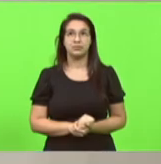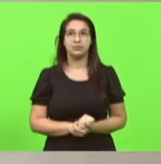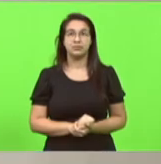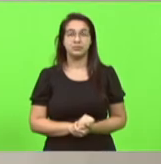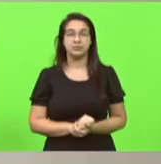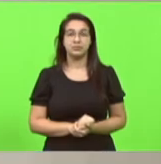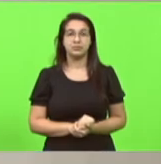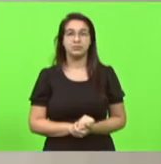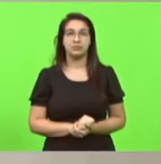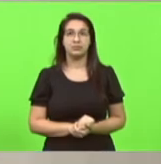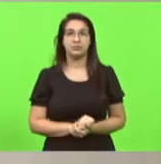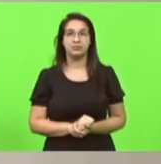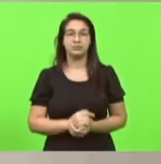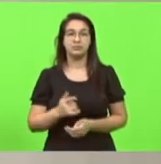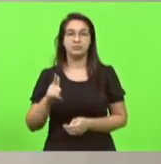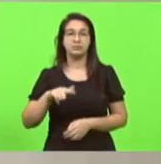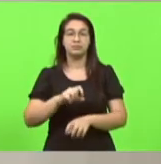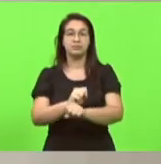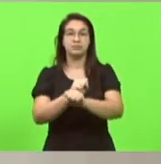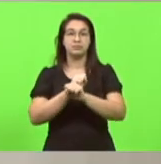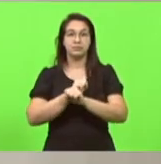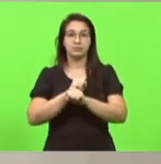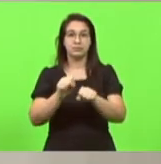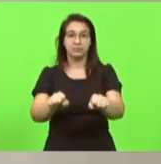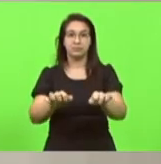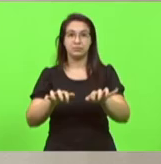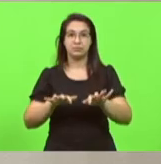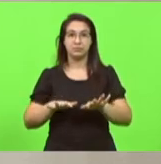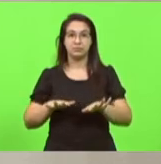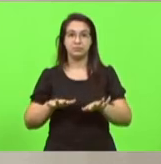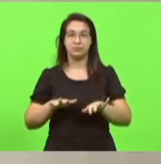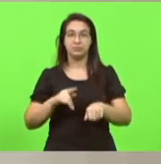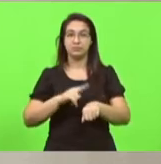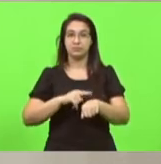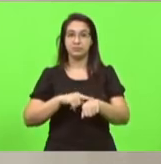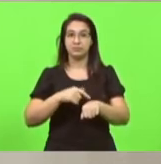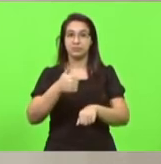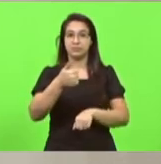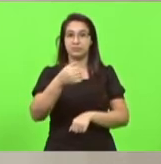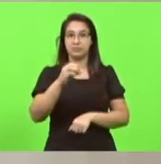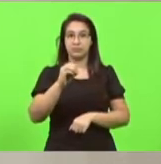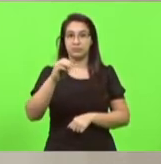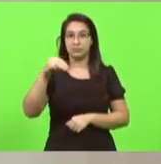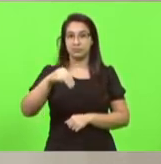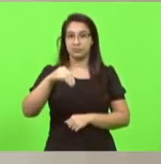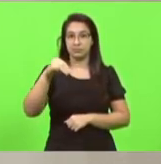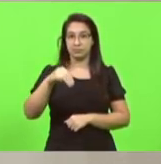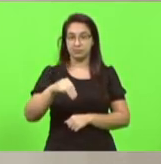Essa presidência suspende a sessão por 10 minutos, neste momento,